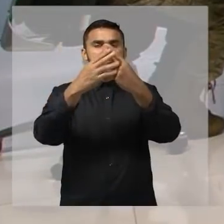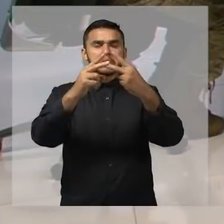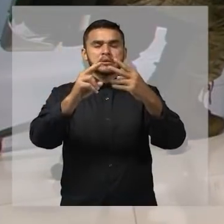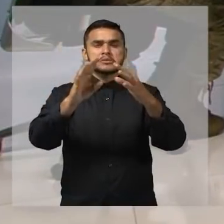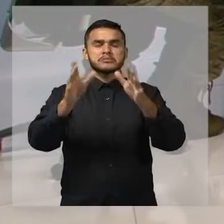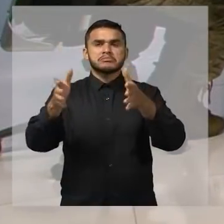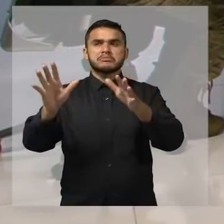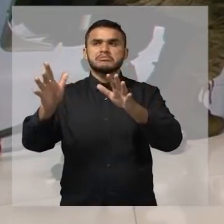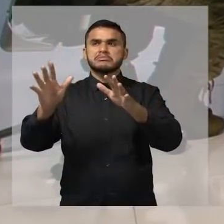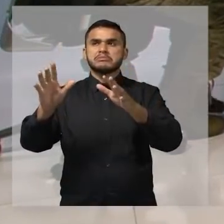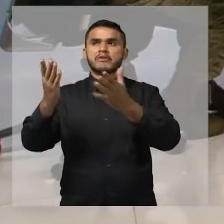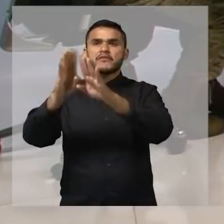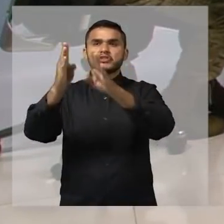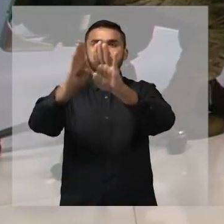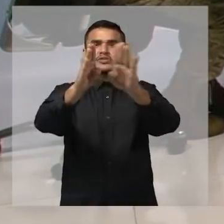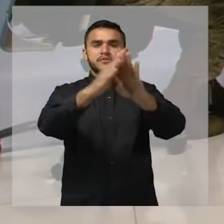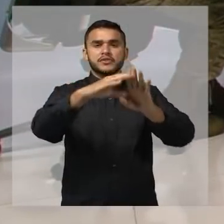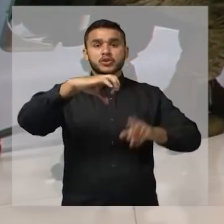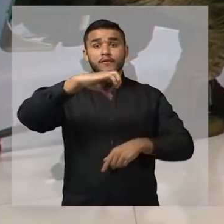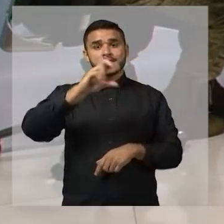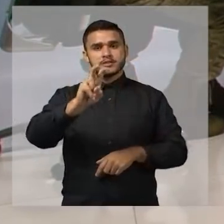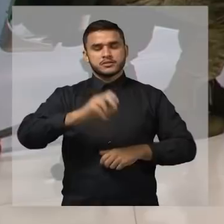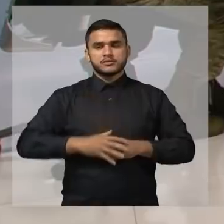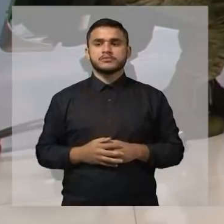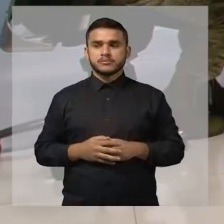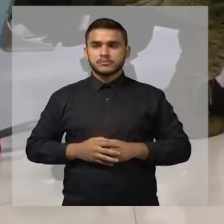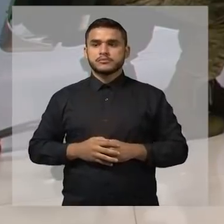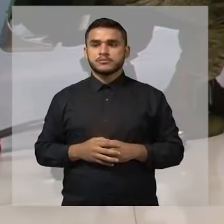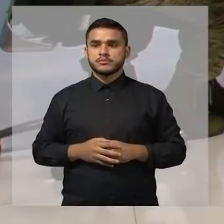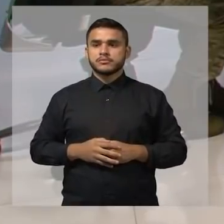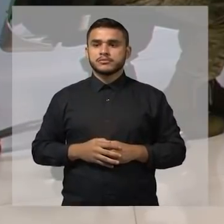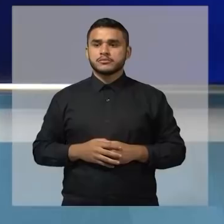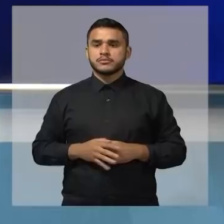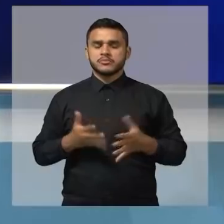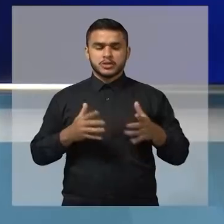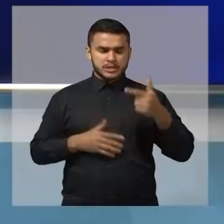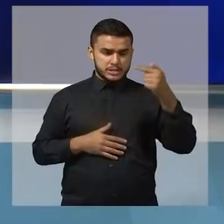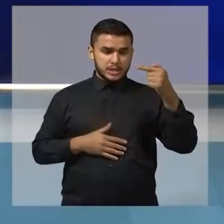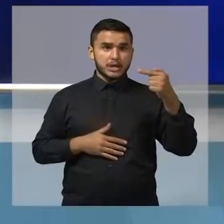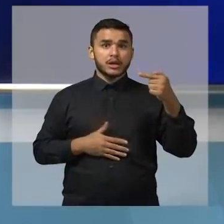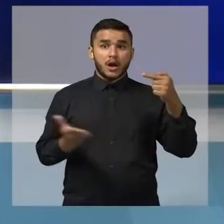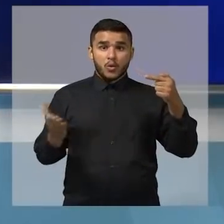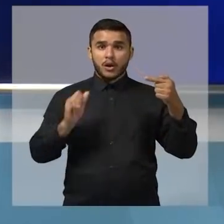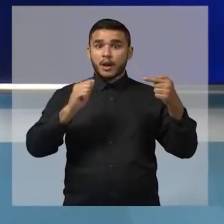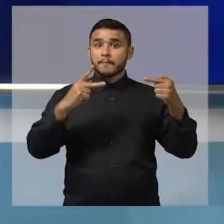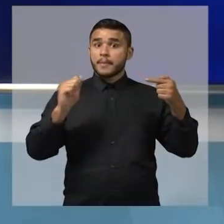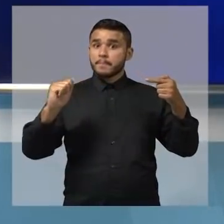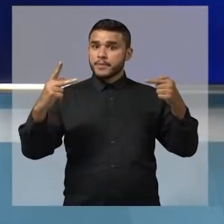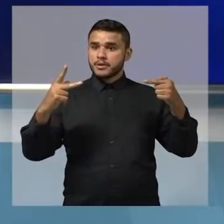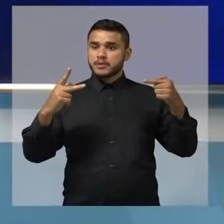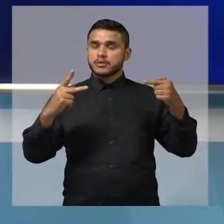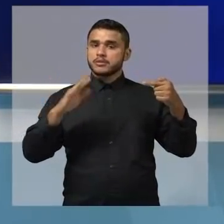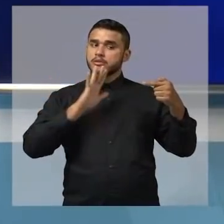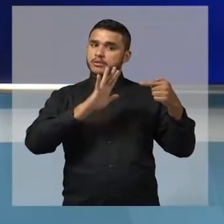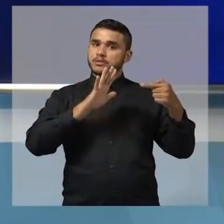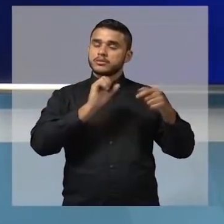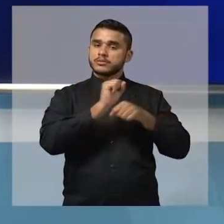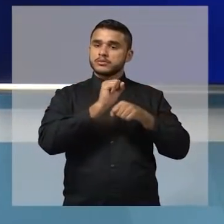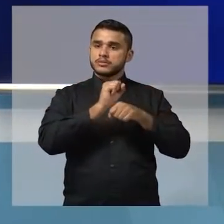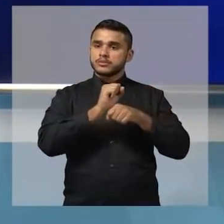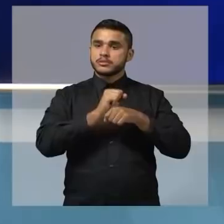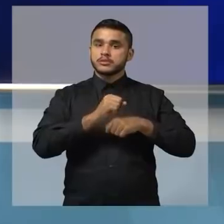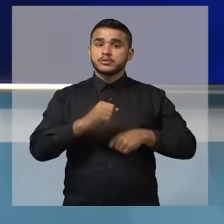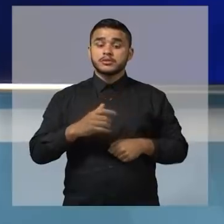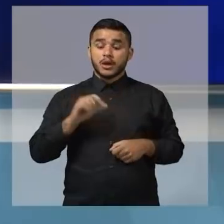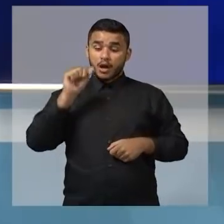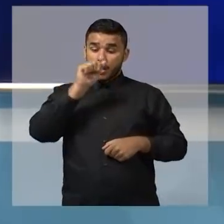transformadas em sedes da APAC? Eu já tenho 7, podendo chegar até 20. O problema é só essa demanda, né? Que a APAC é o seguinte, tem que ter uma associação que